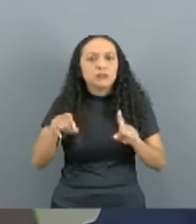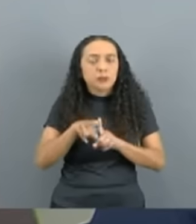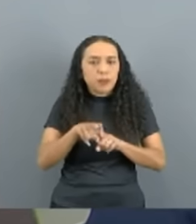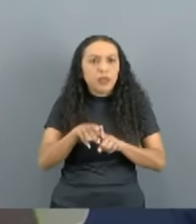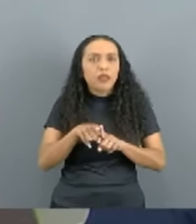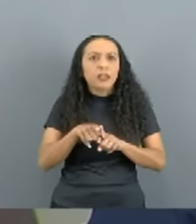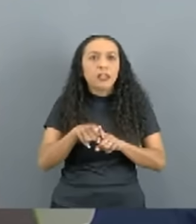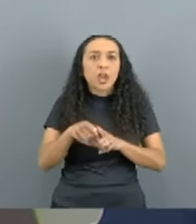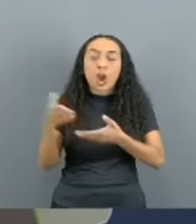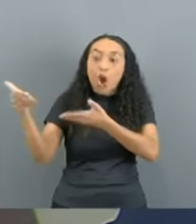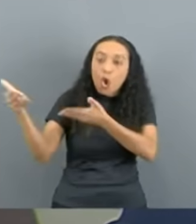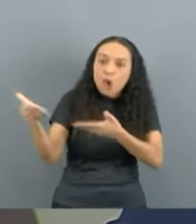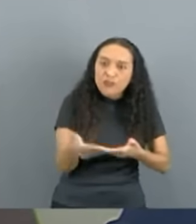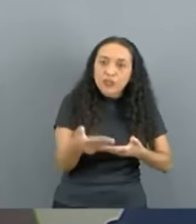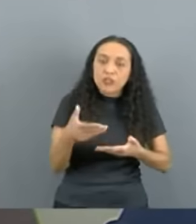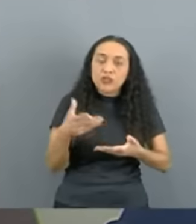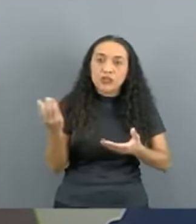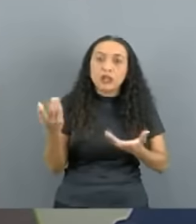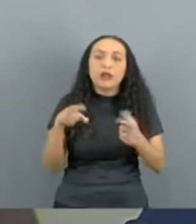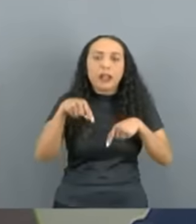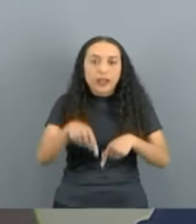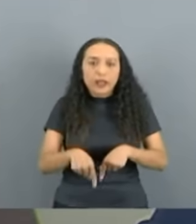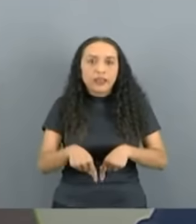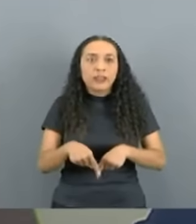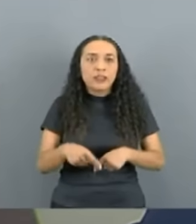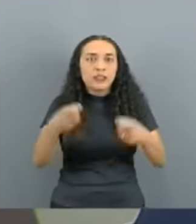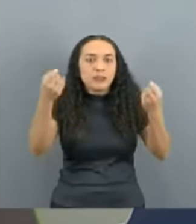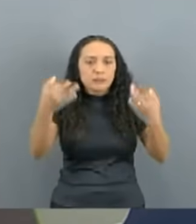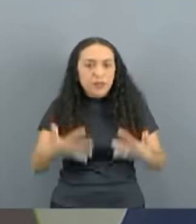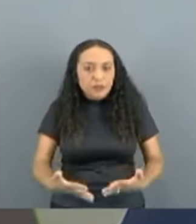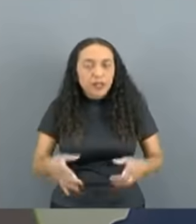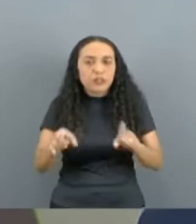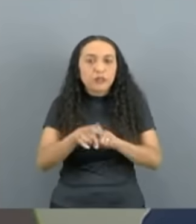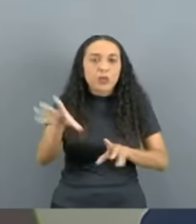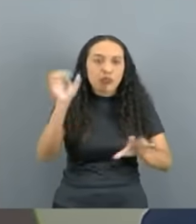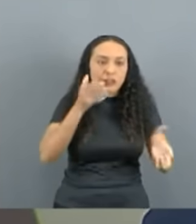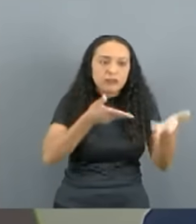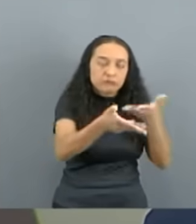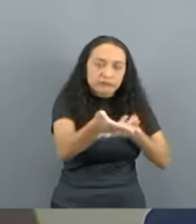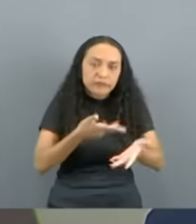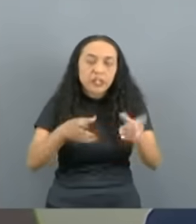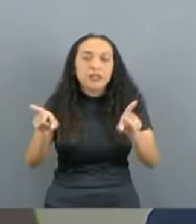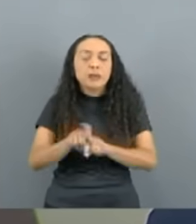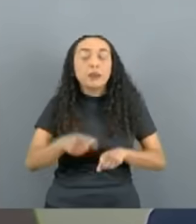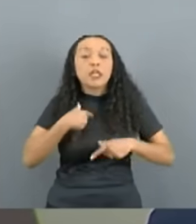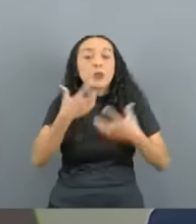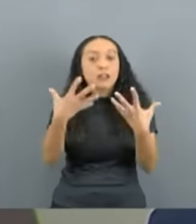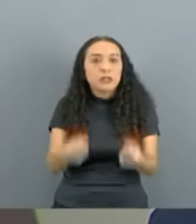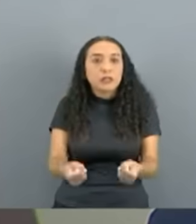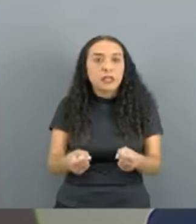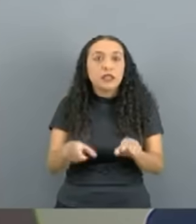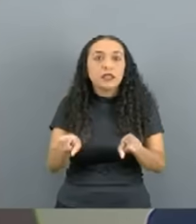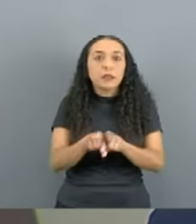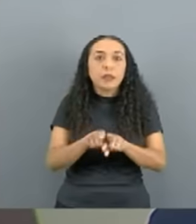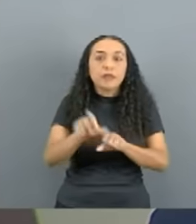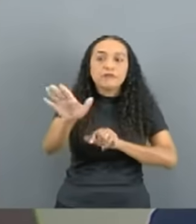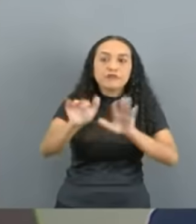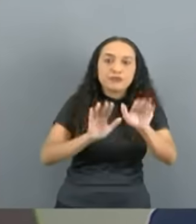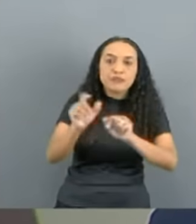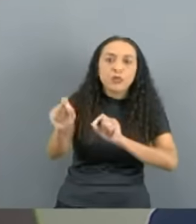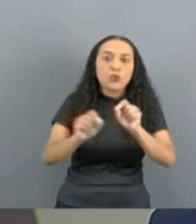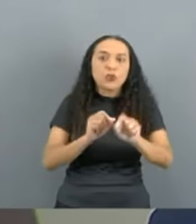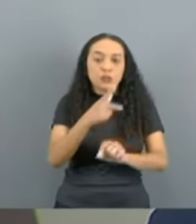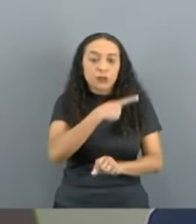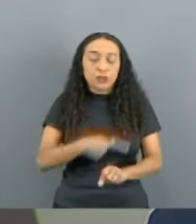e a convite para compor e para ser ouvido nessa comissão, da mesma forma eu aceitei a convocação e o chamado